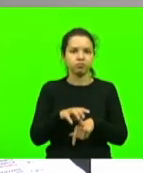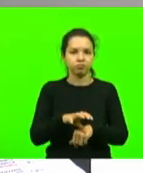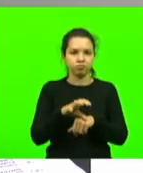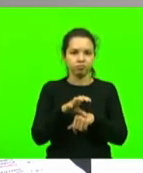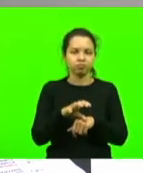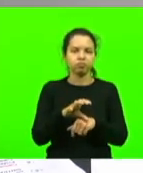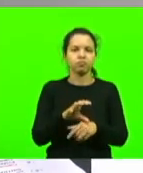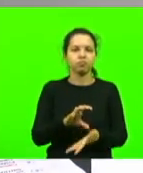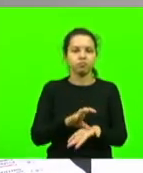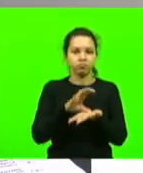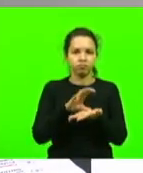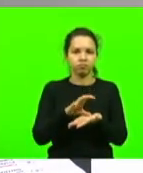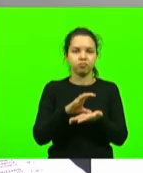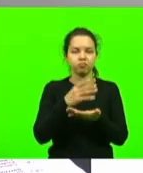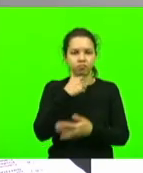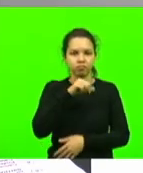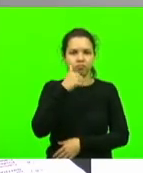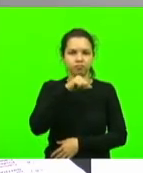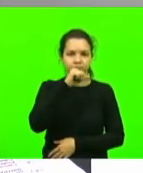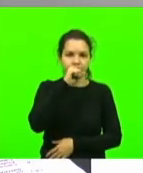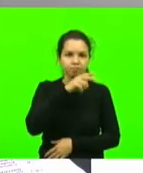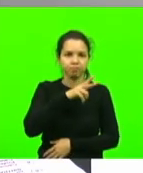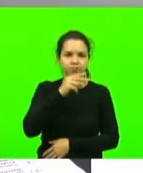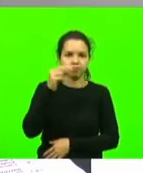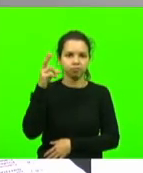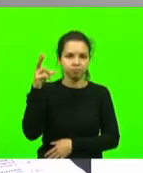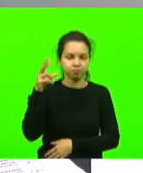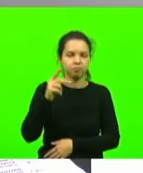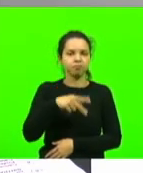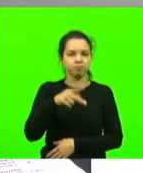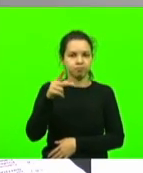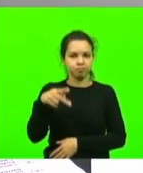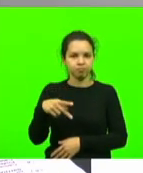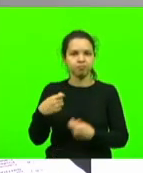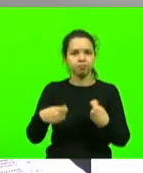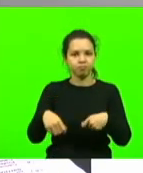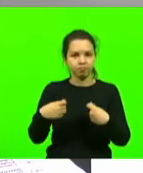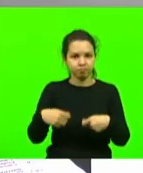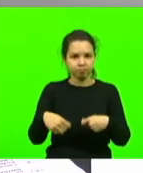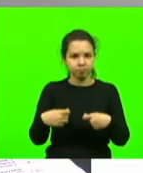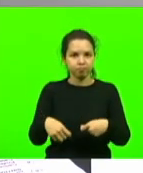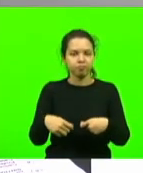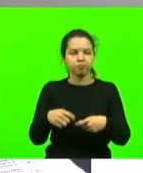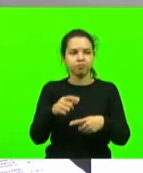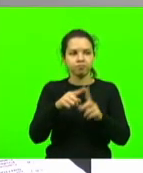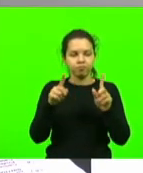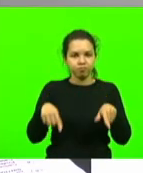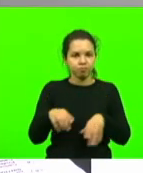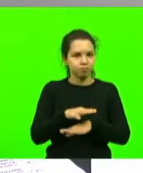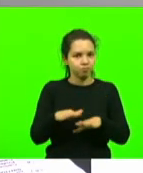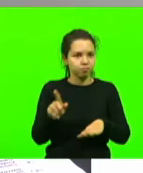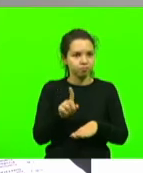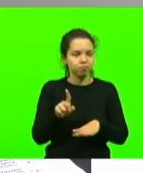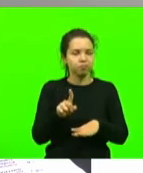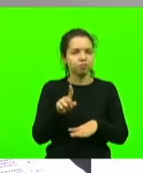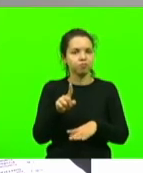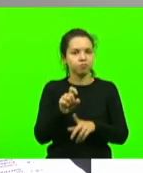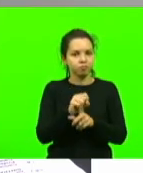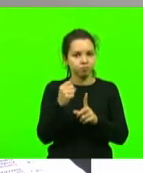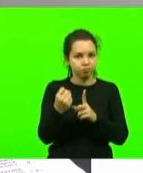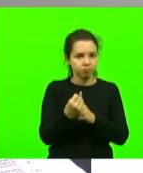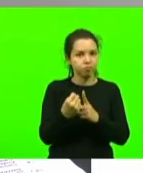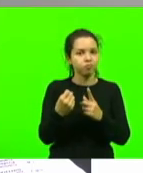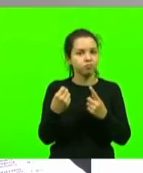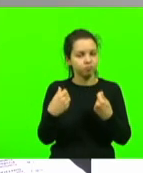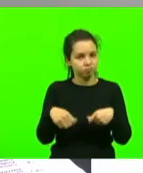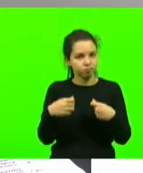professores porque são os atingidos não é só o servidor mas a sociedade tem que saber disso né e eu